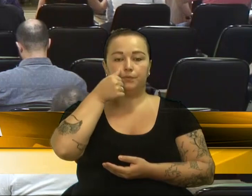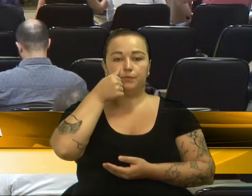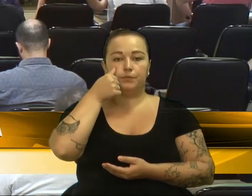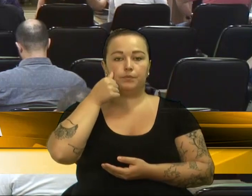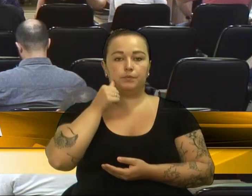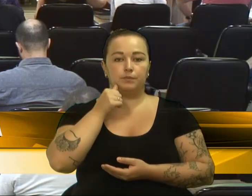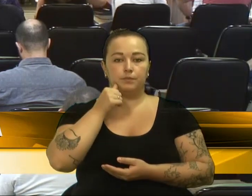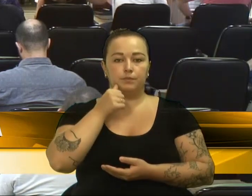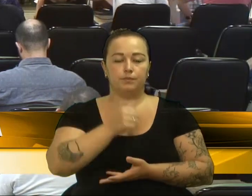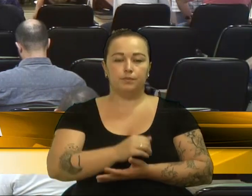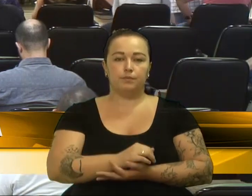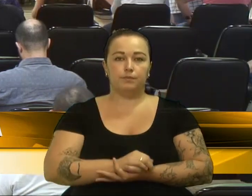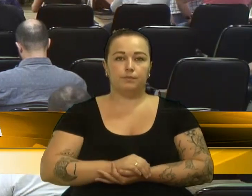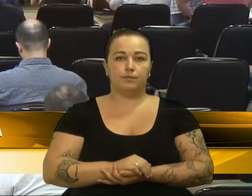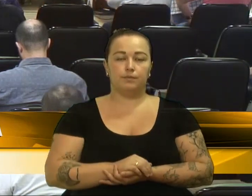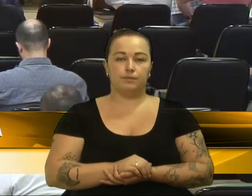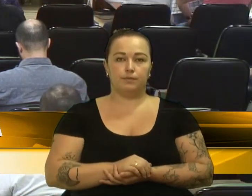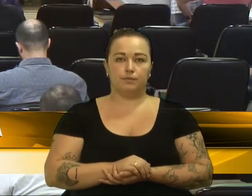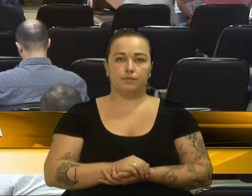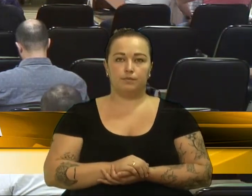Iores.